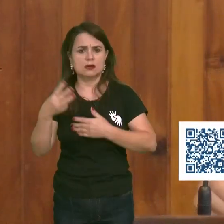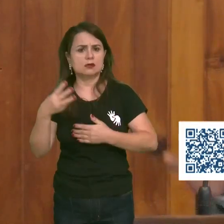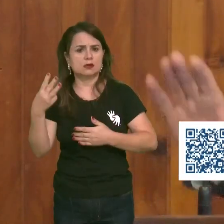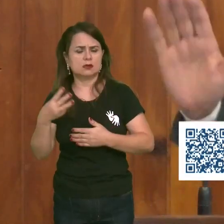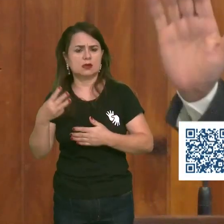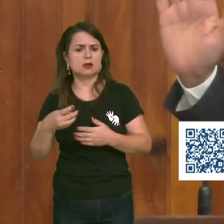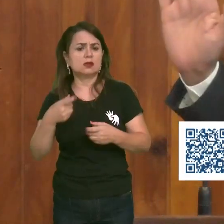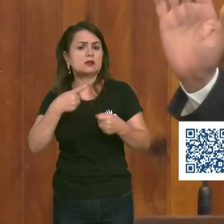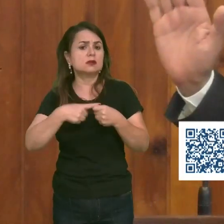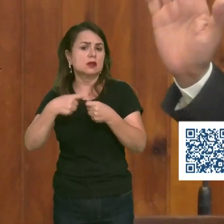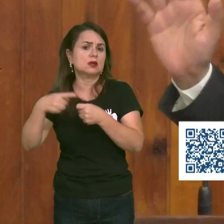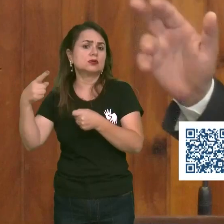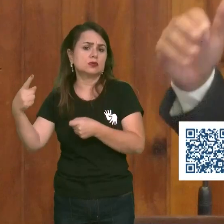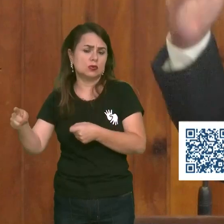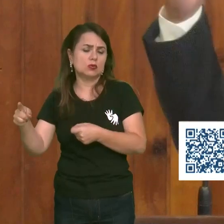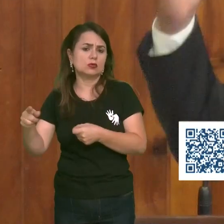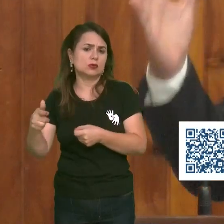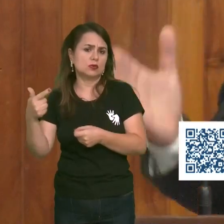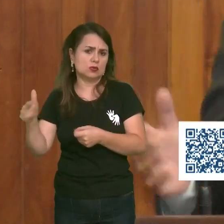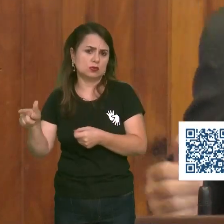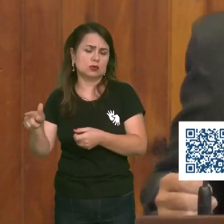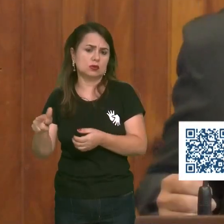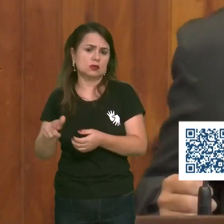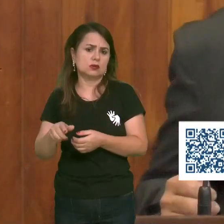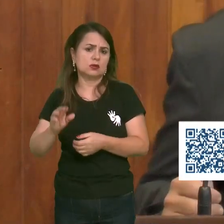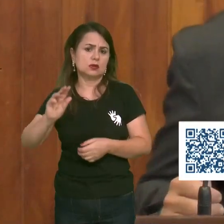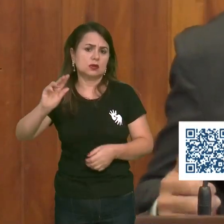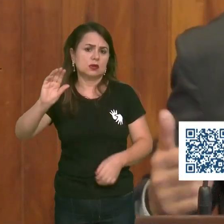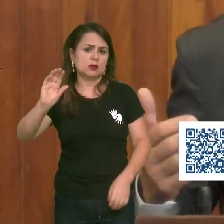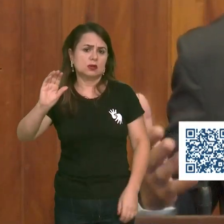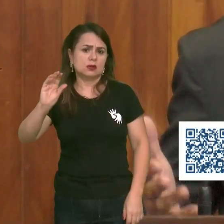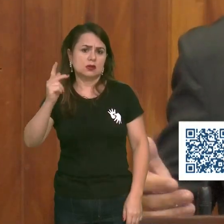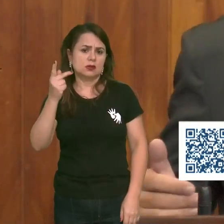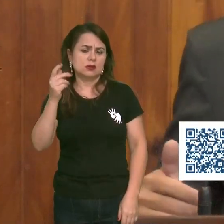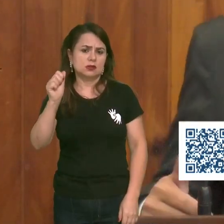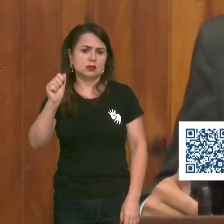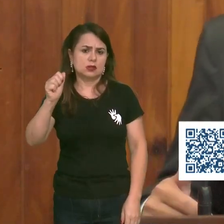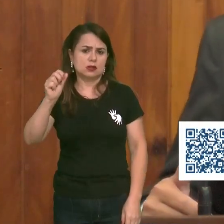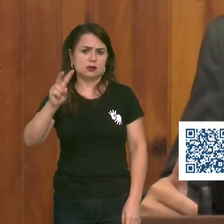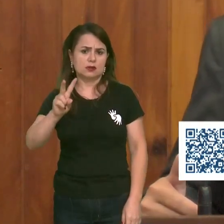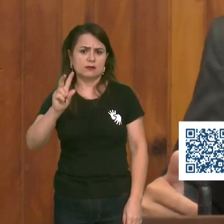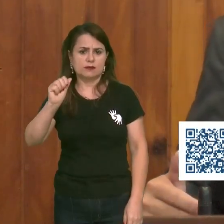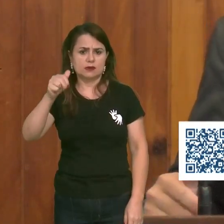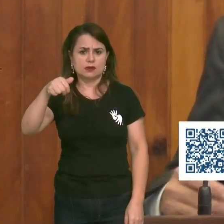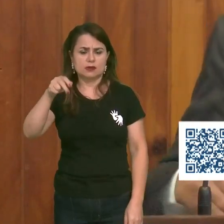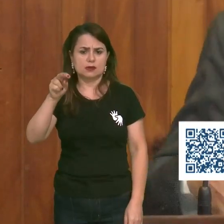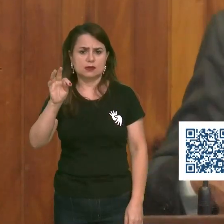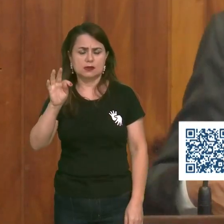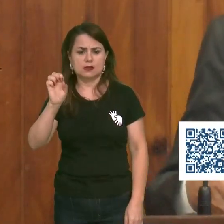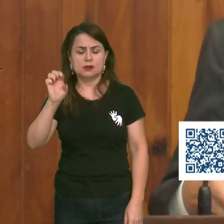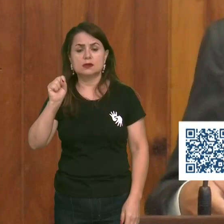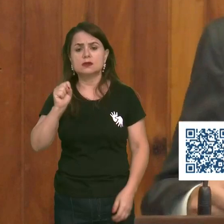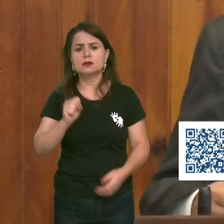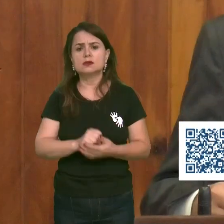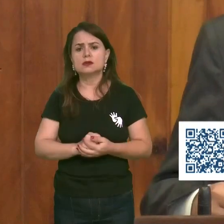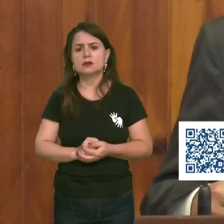Nascimento temos nada contra a cidade Xavantes a Santa Casa de Xavantes mas